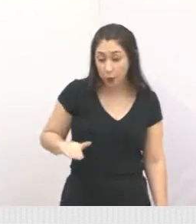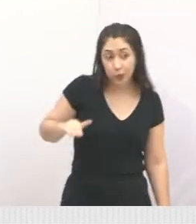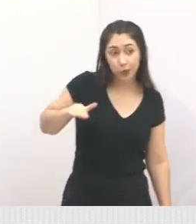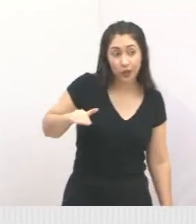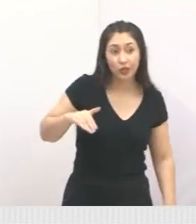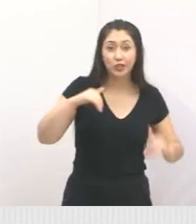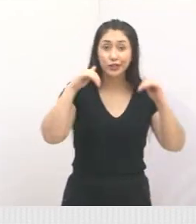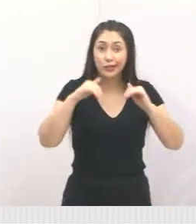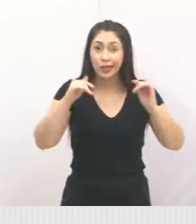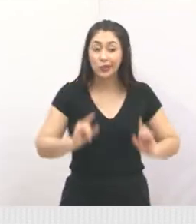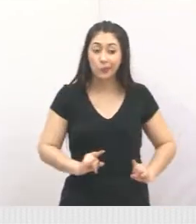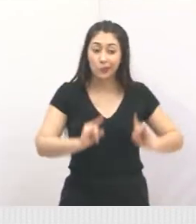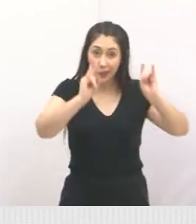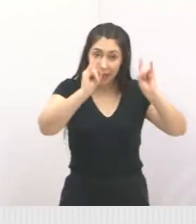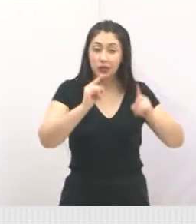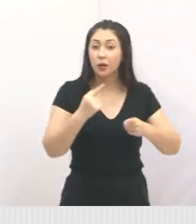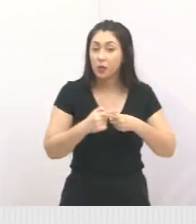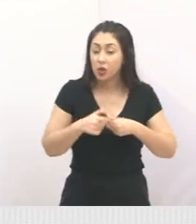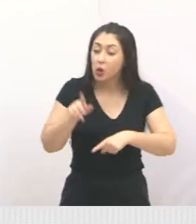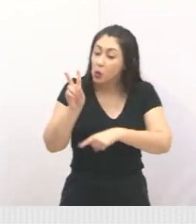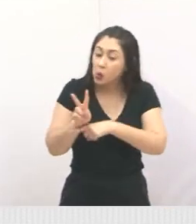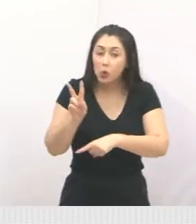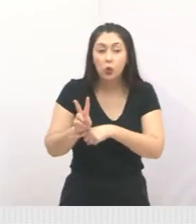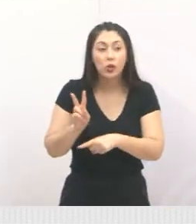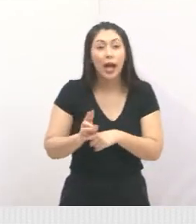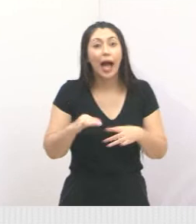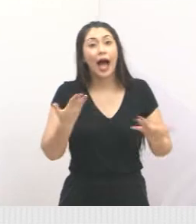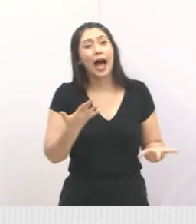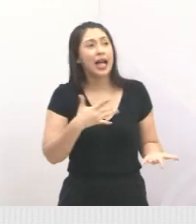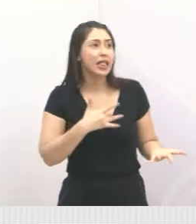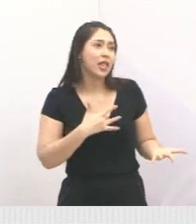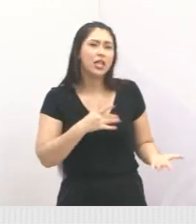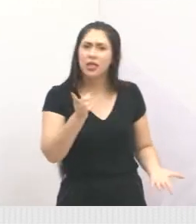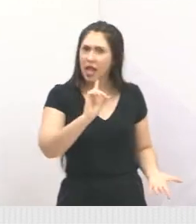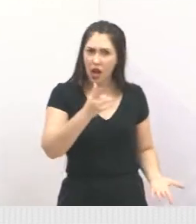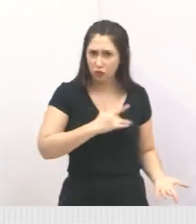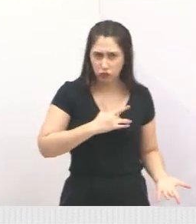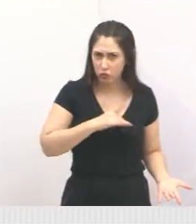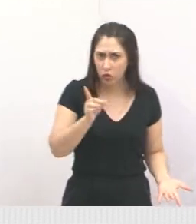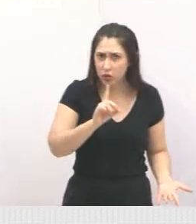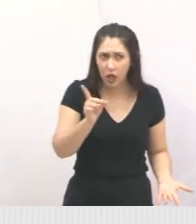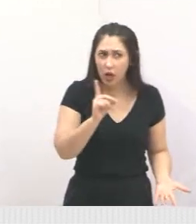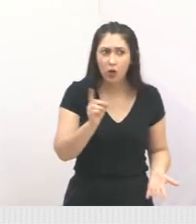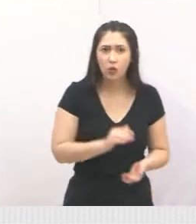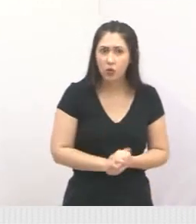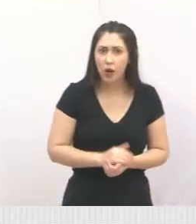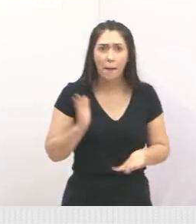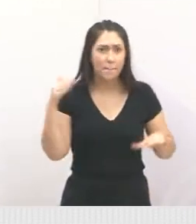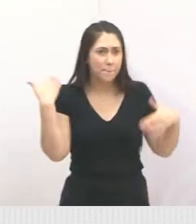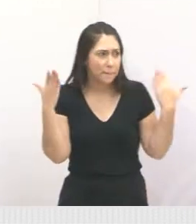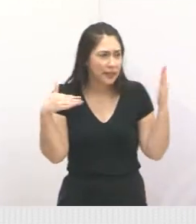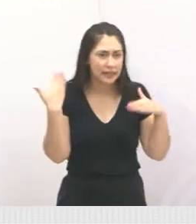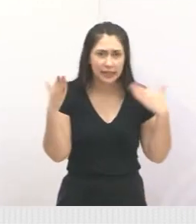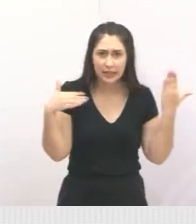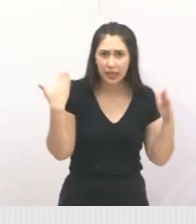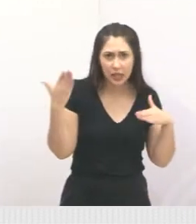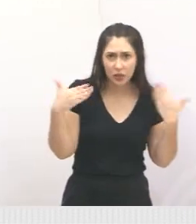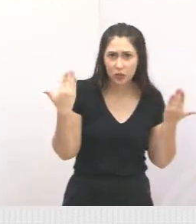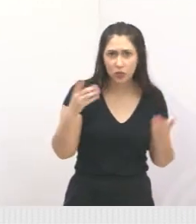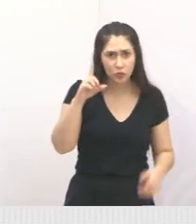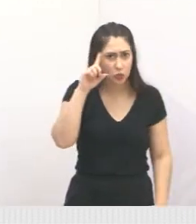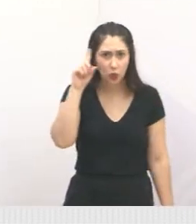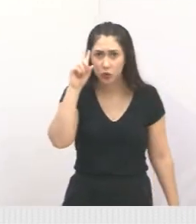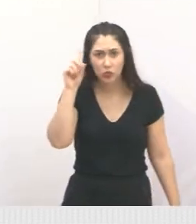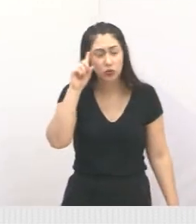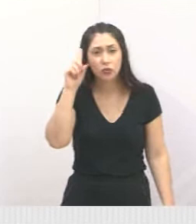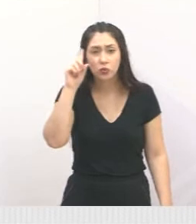apartamento, porque não se desfaz do seu animal de estimação. Ah, mas que judiação? Não é judiação nada. Passeando com o animal 3 vezes no dia, 2 vezes no dia, que é o